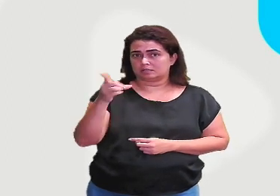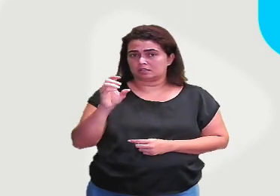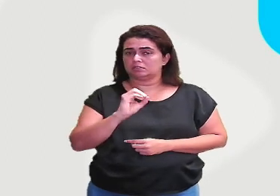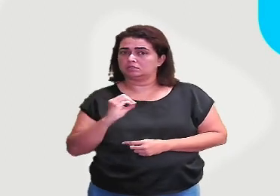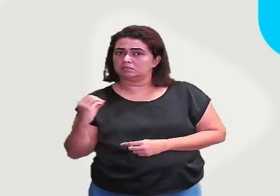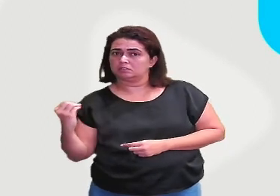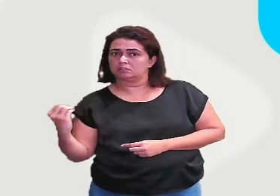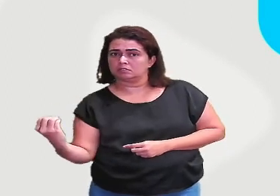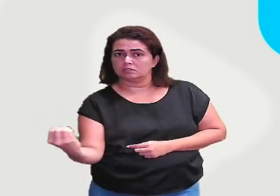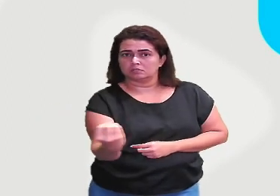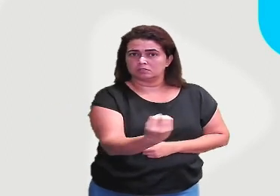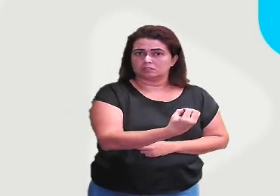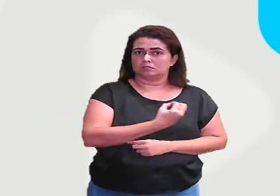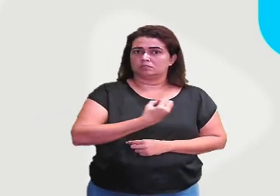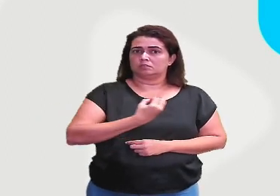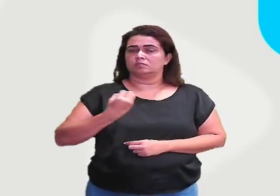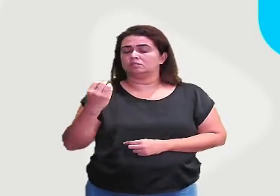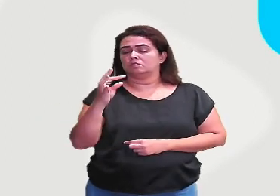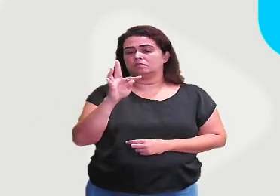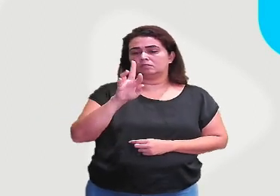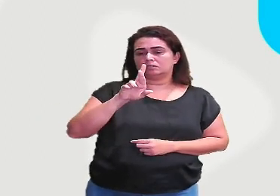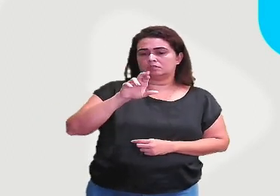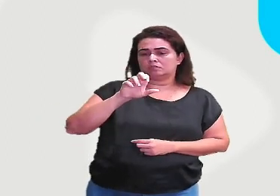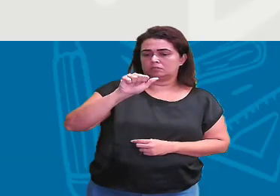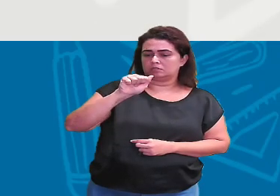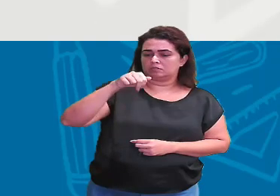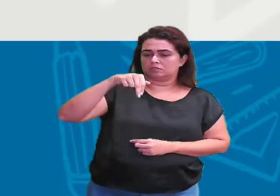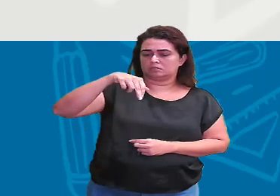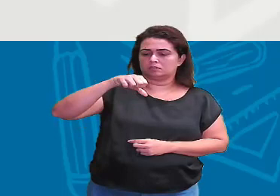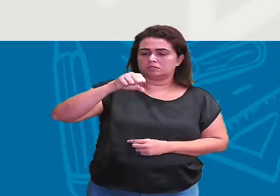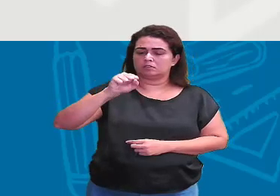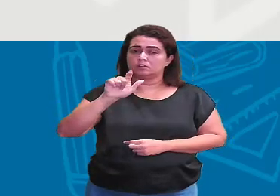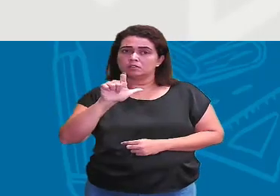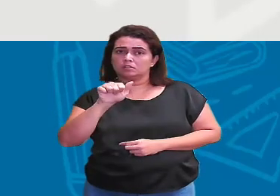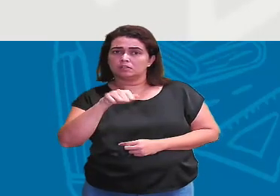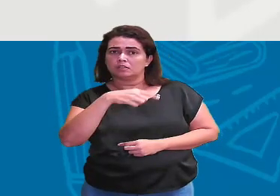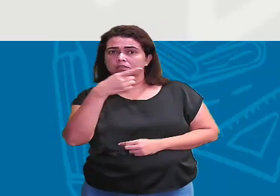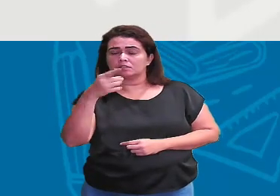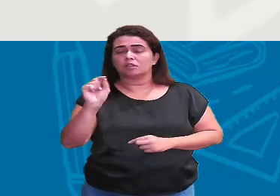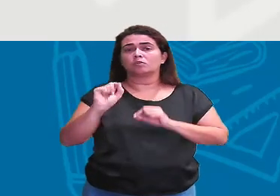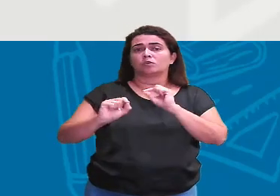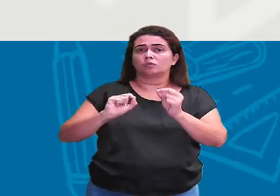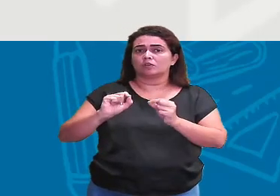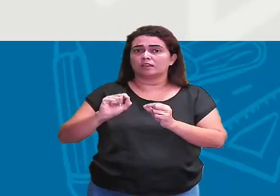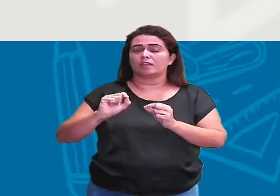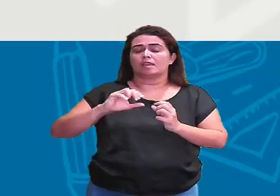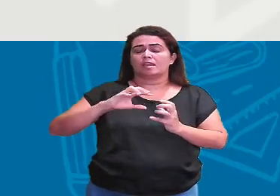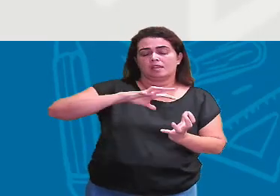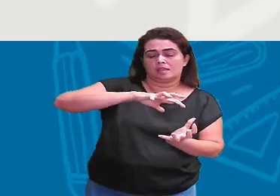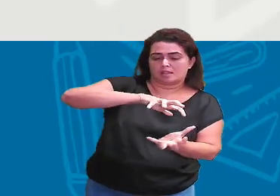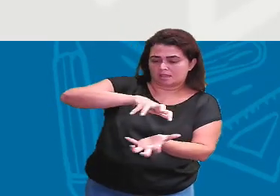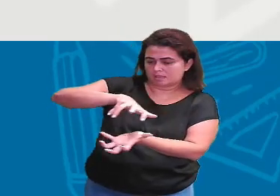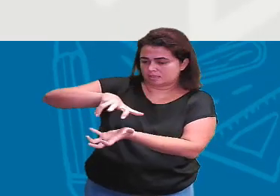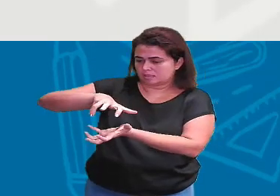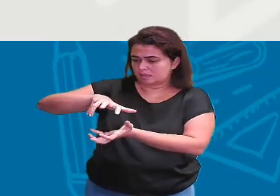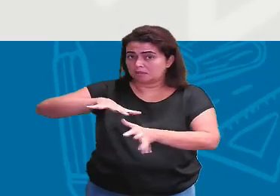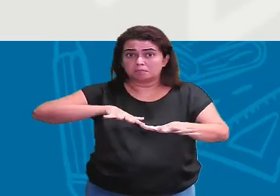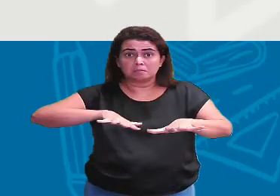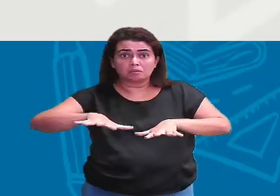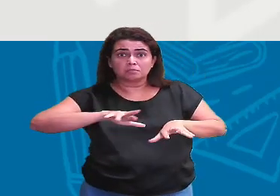iluminada de forma diferente, né? Causando algumas consequências que nós podemos observar aqui, desde